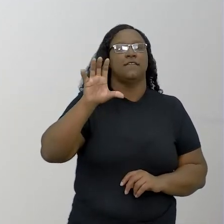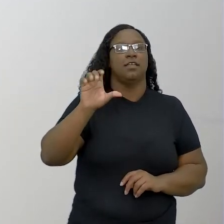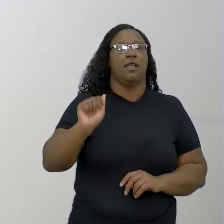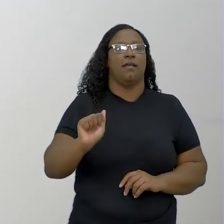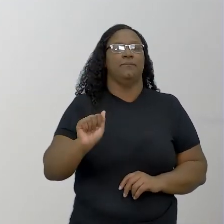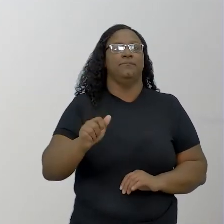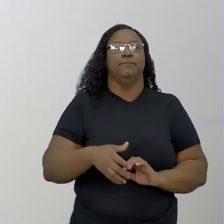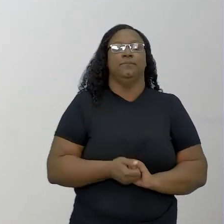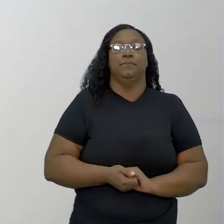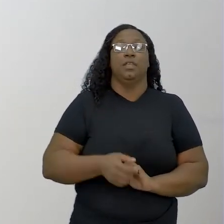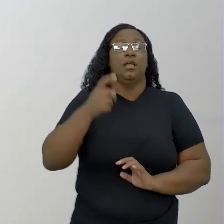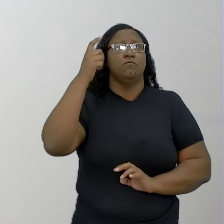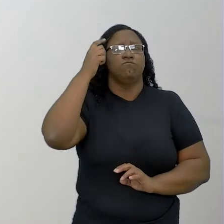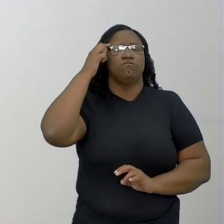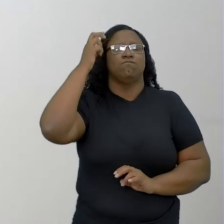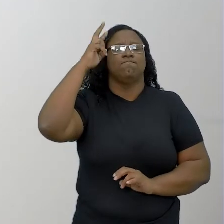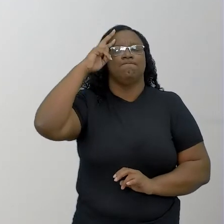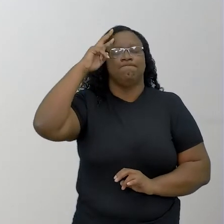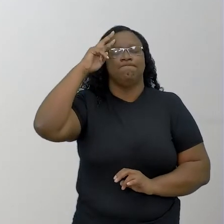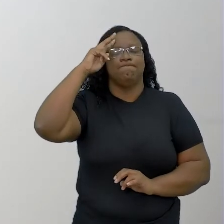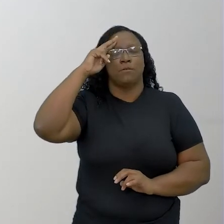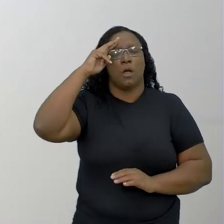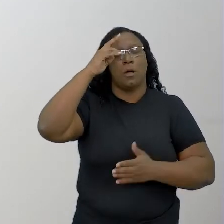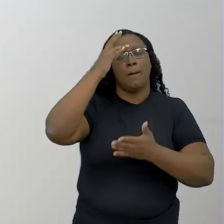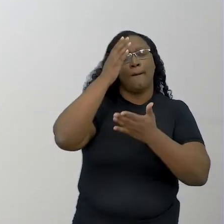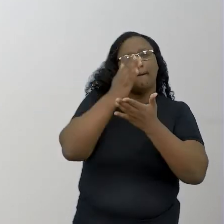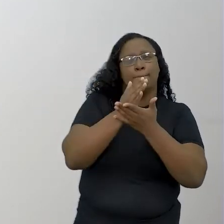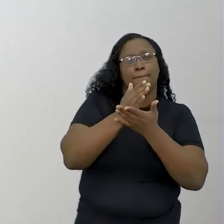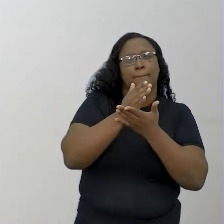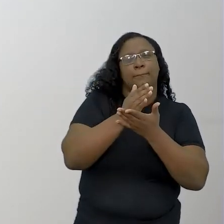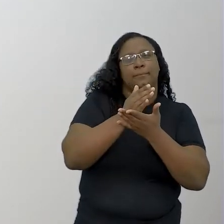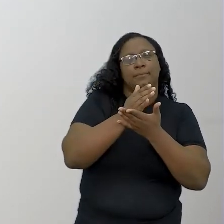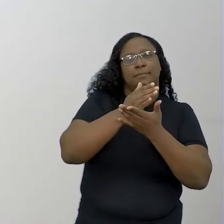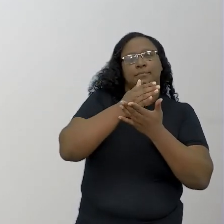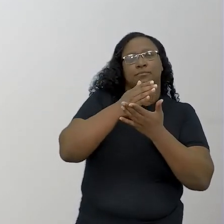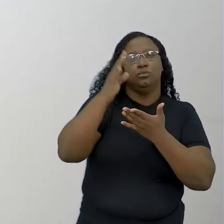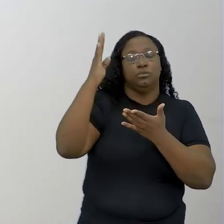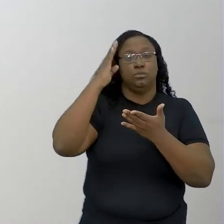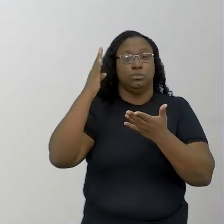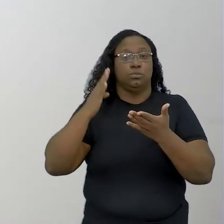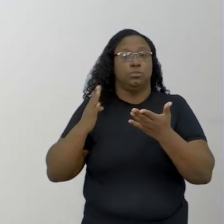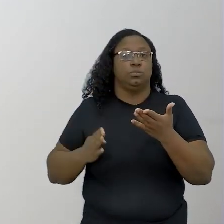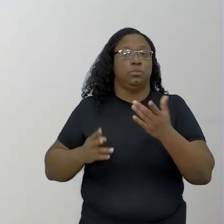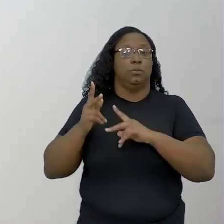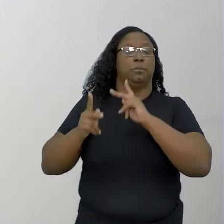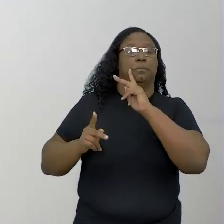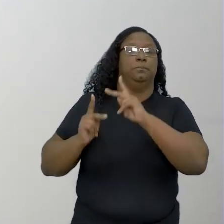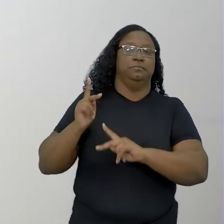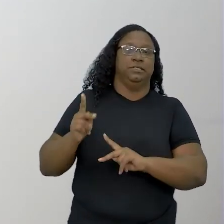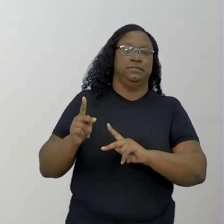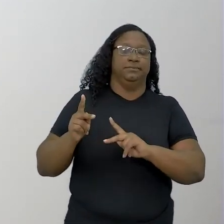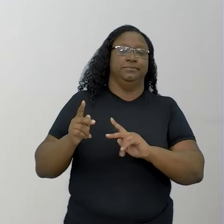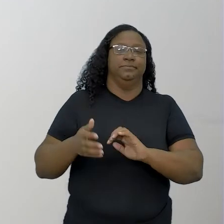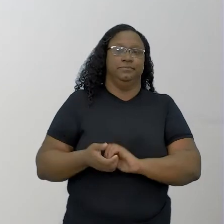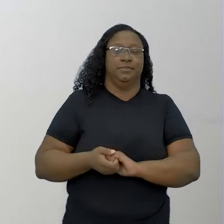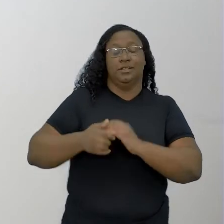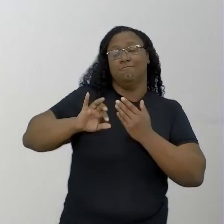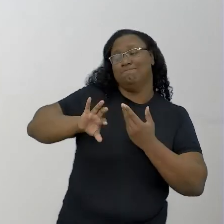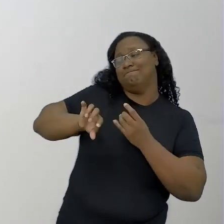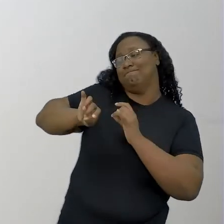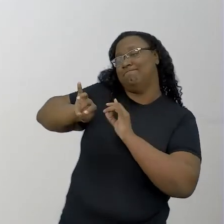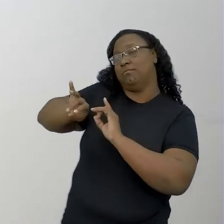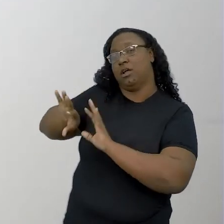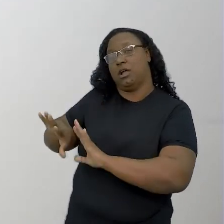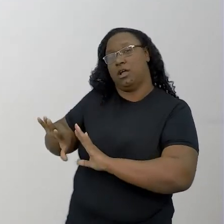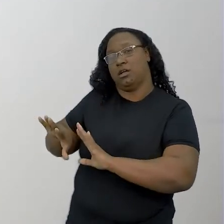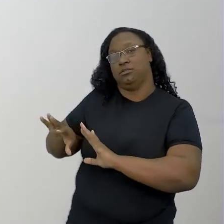da memória de mais da metade da população brasileira, que muitas vezes é deixado de lado